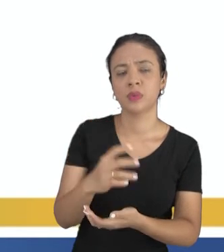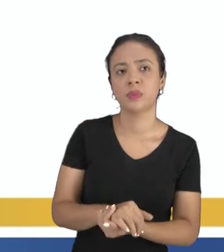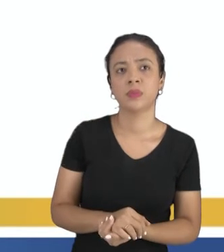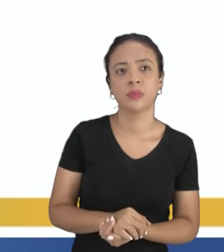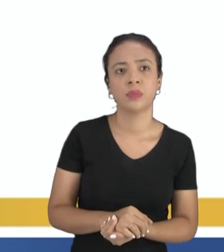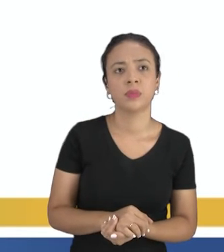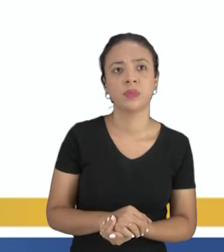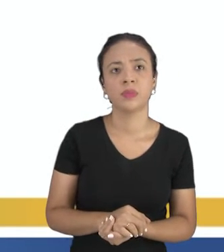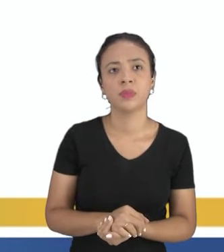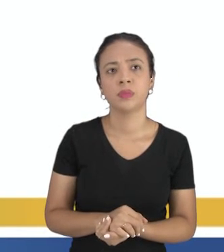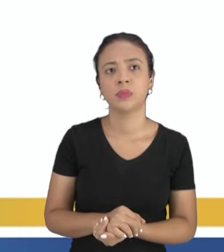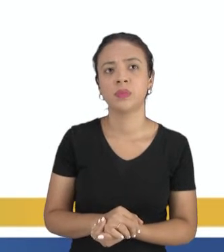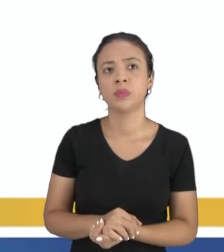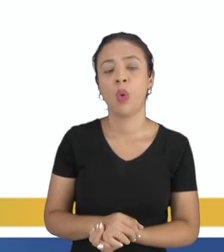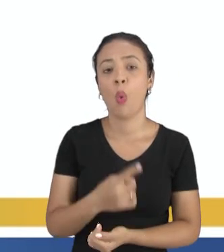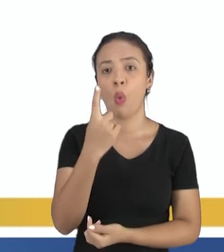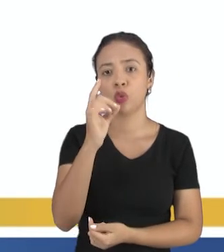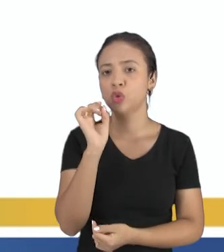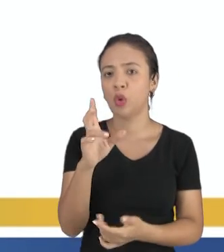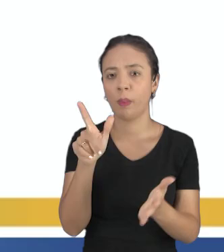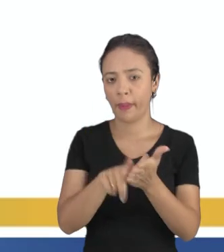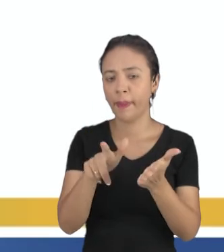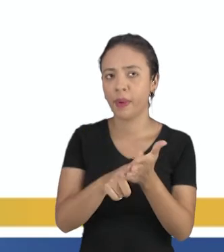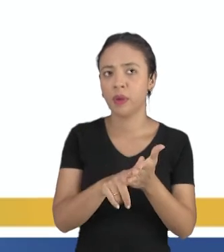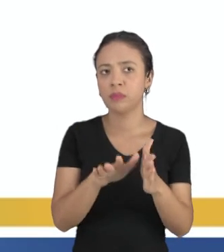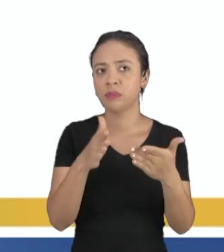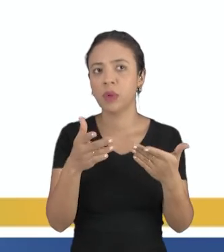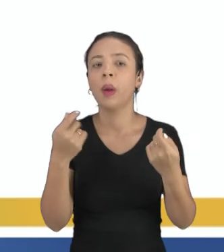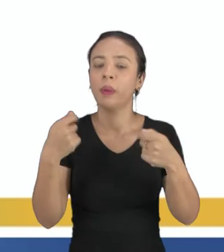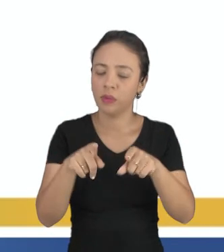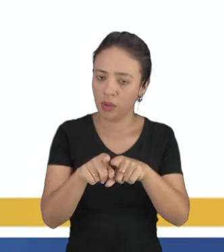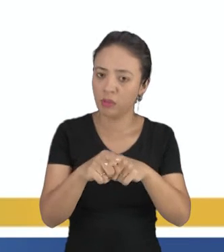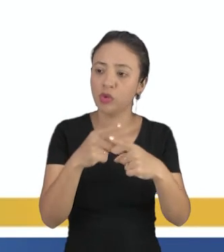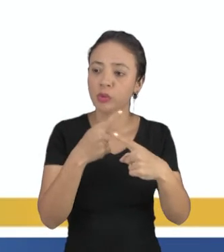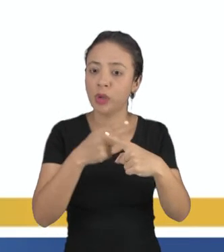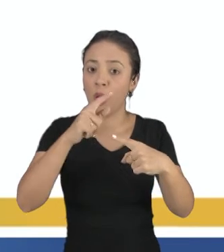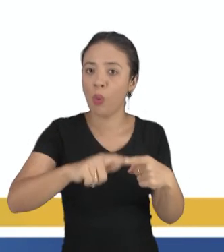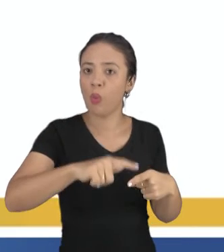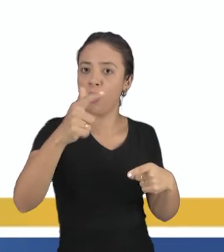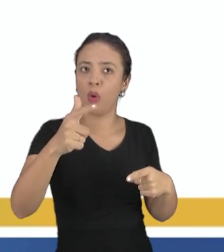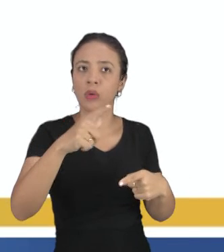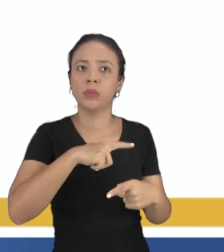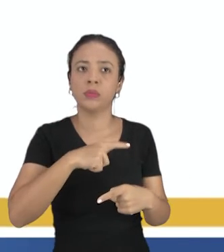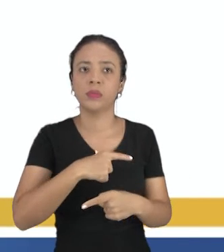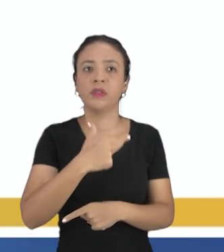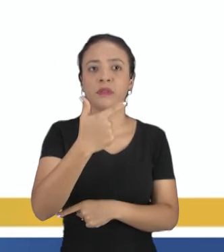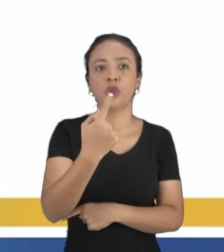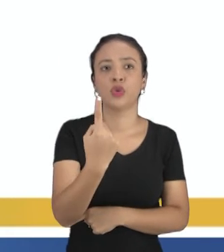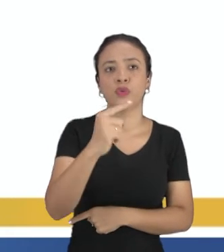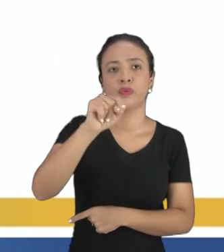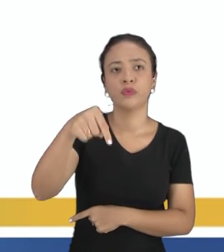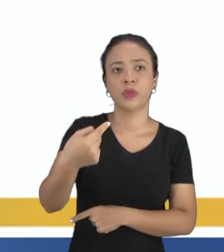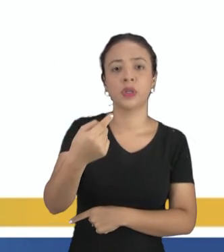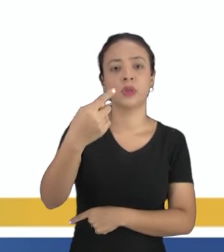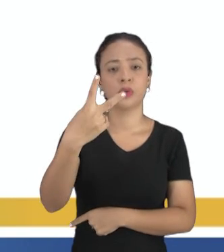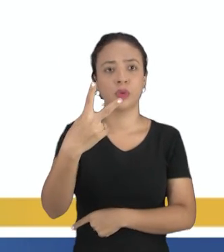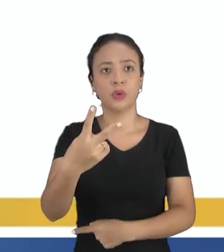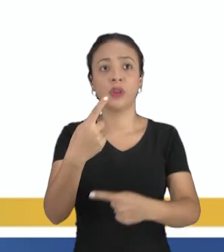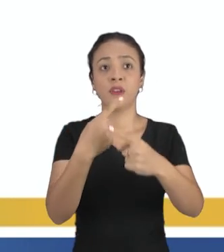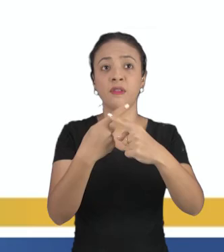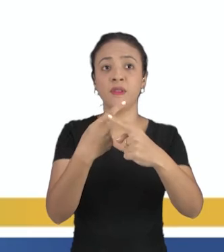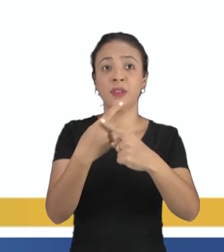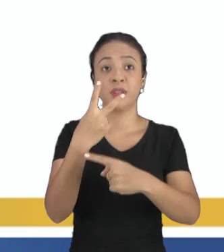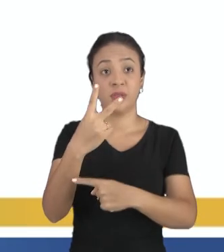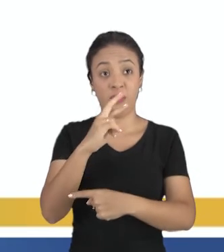um lado da folha. Também tenho que multiplicar o outro. Então vai ficar 21 vezes 2